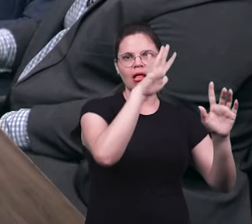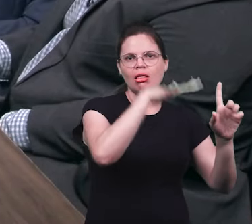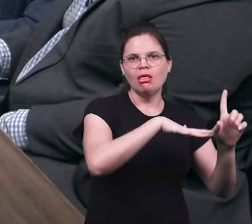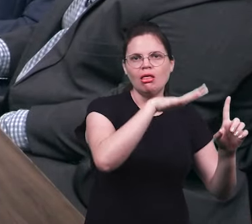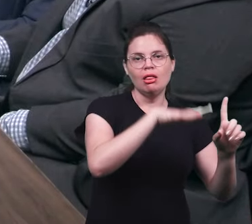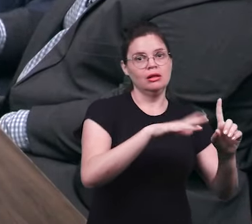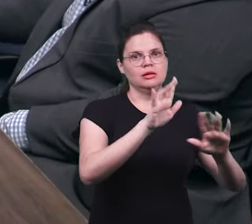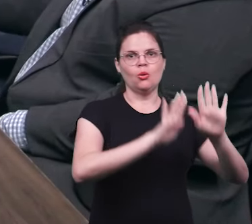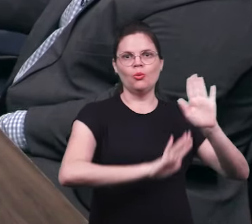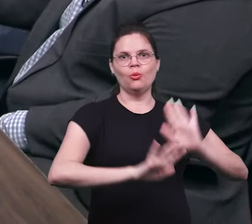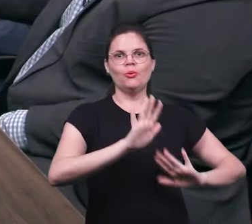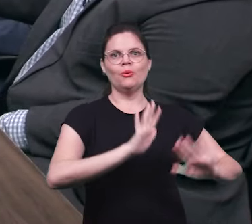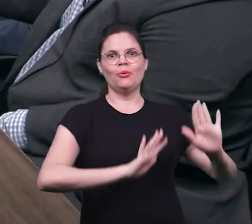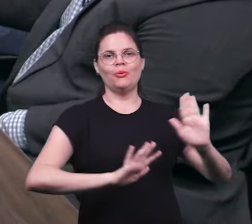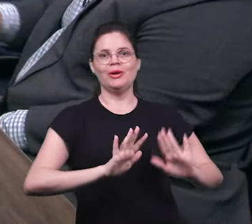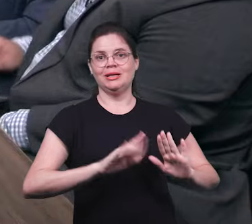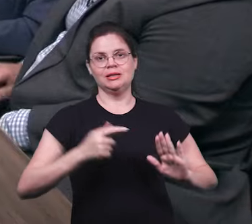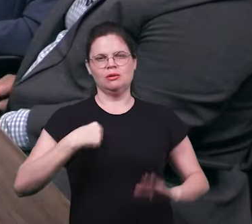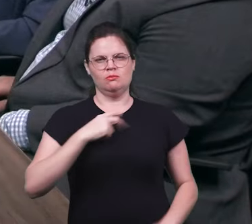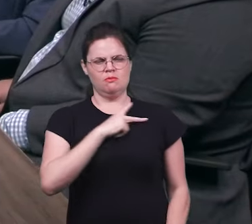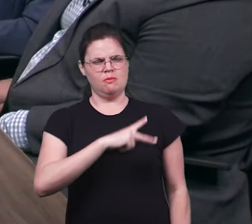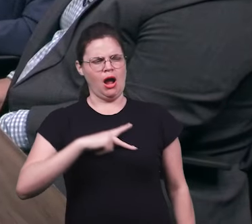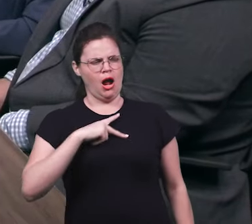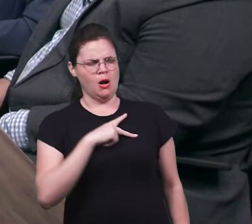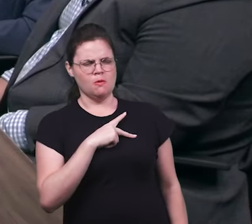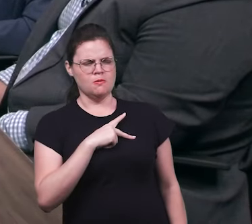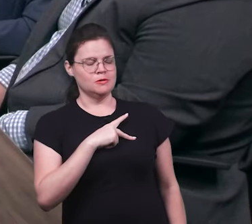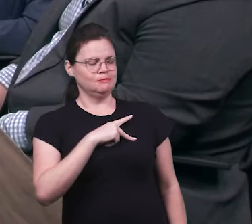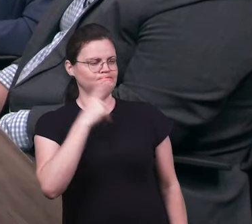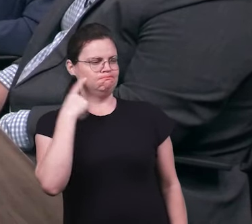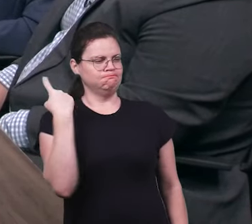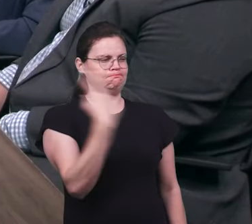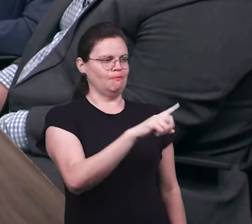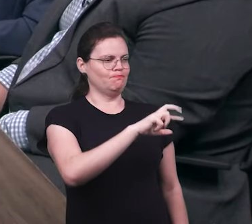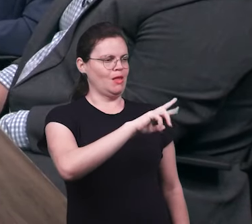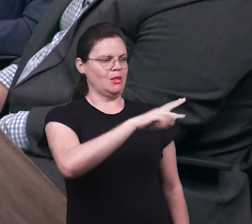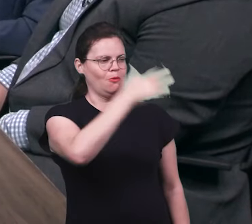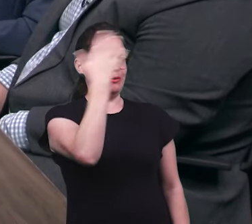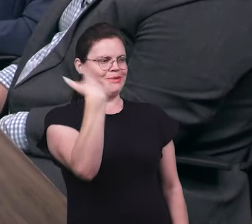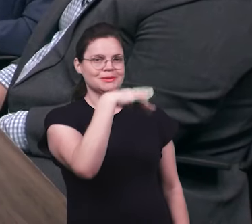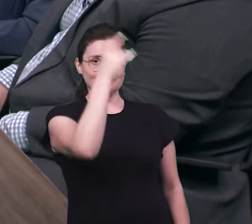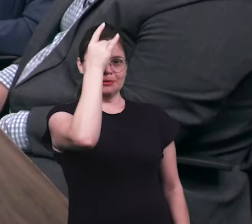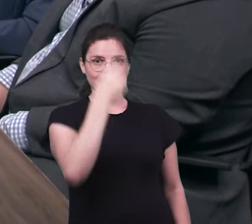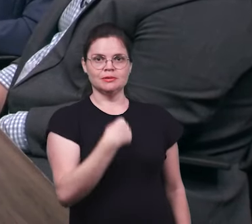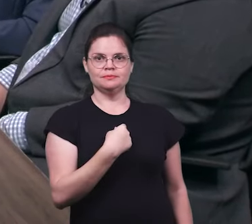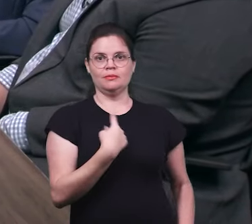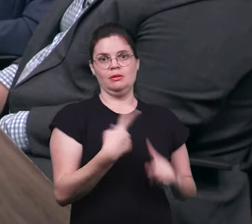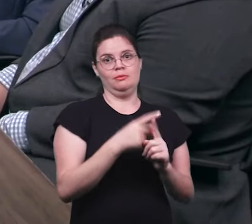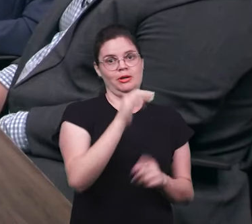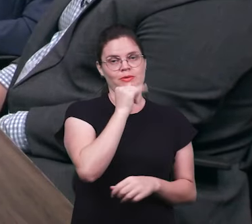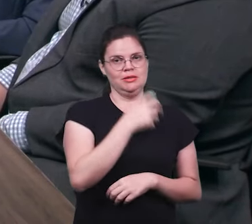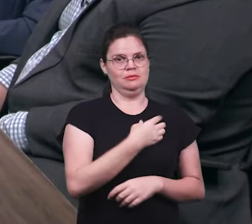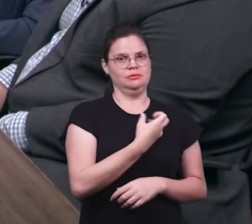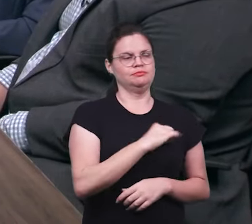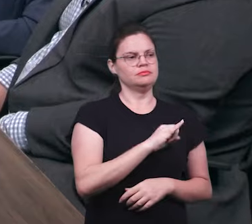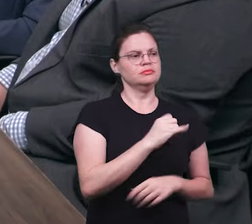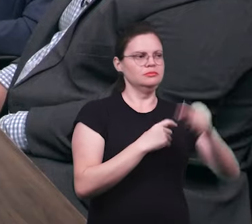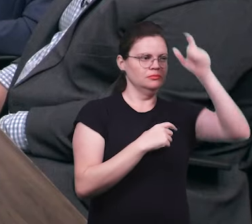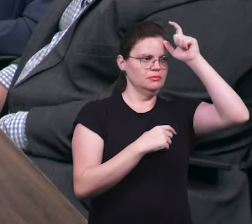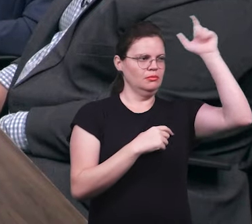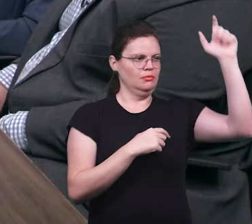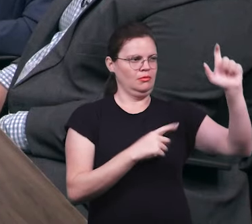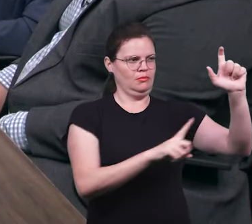né? Haveria ali um sincretismo, né? Porque poderia dizer assim, se ela está falando a verdade e